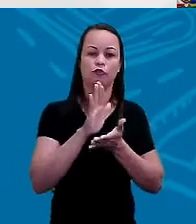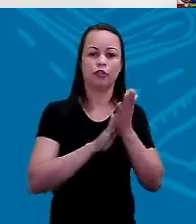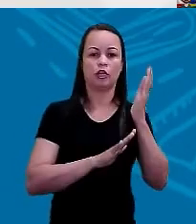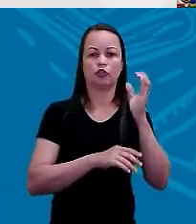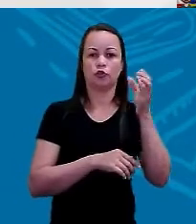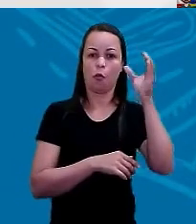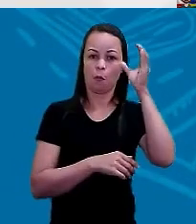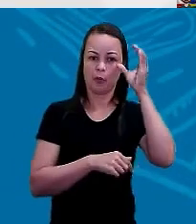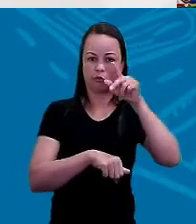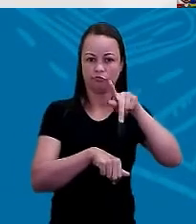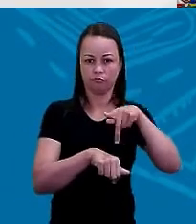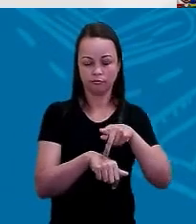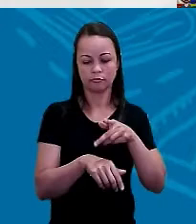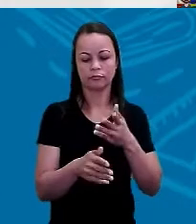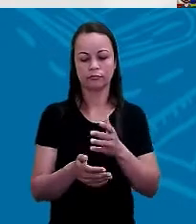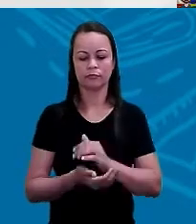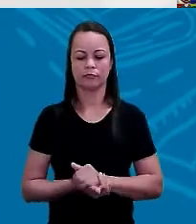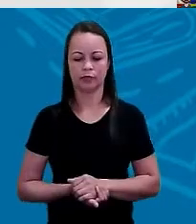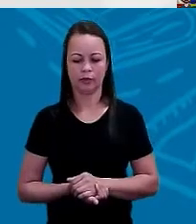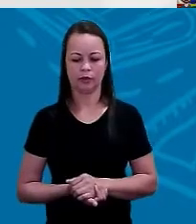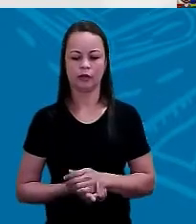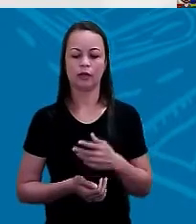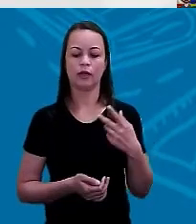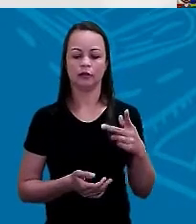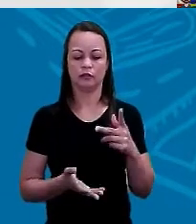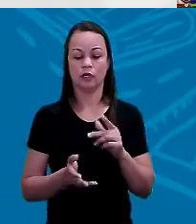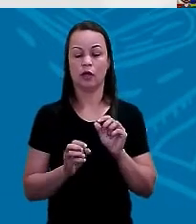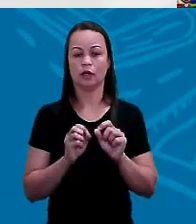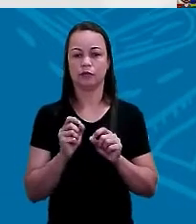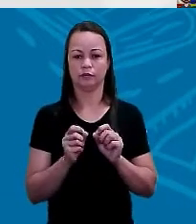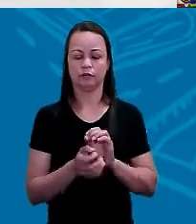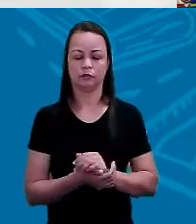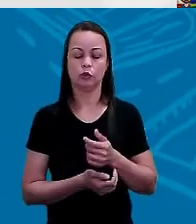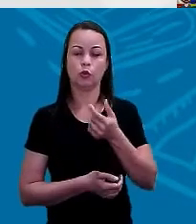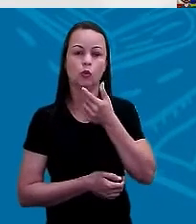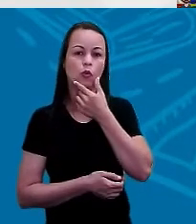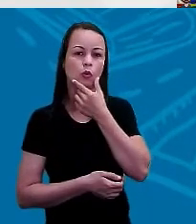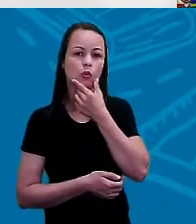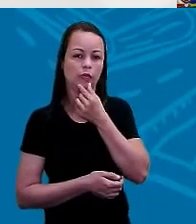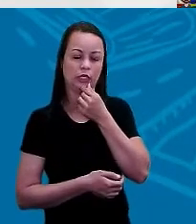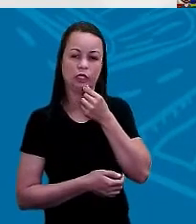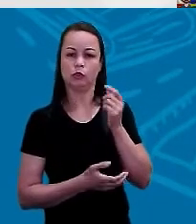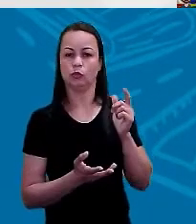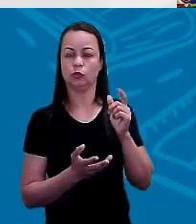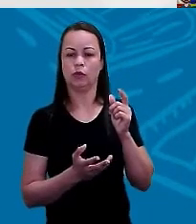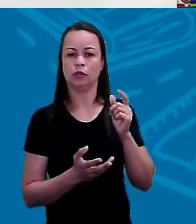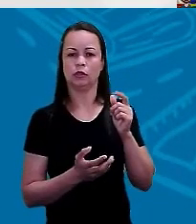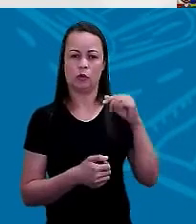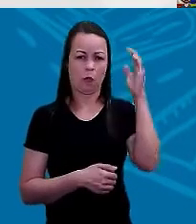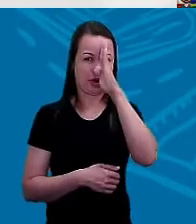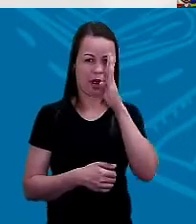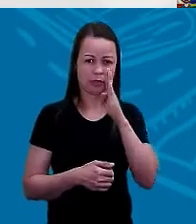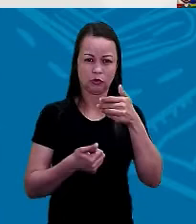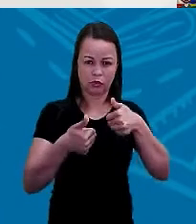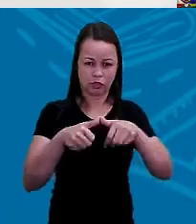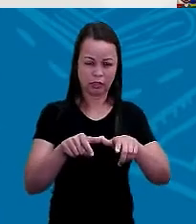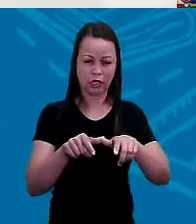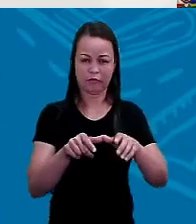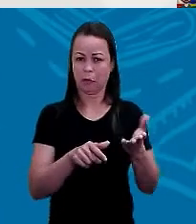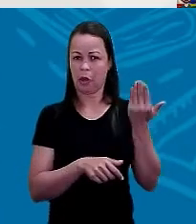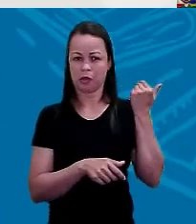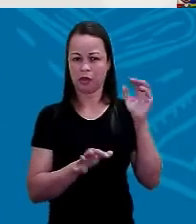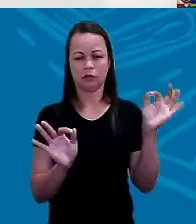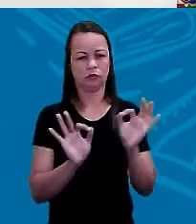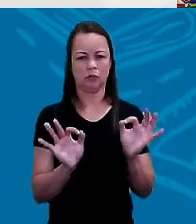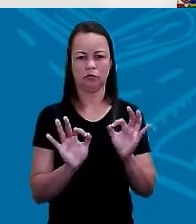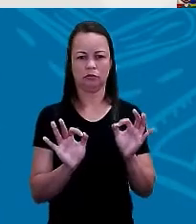last year. He was not in Brazil last year. Ou seja, ele não estava no Brasil ano passado. E ele estava onde?